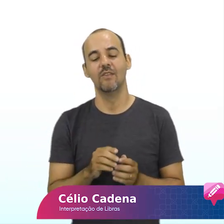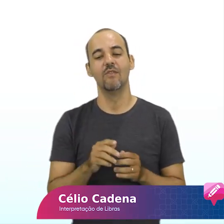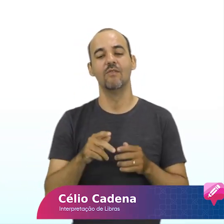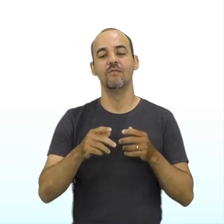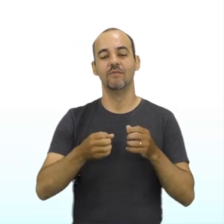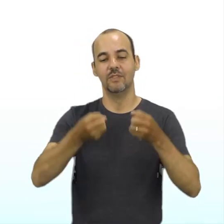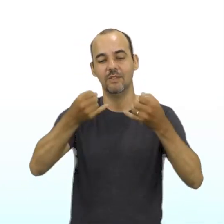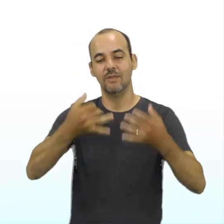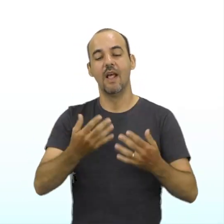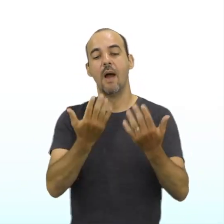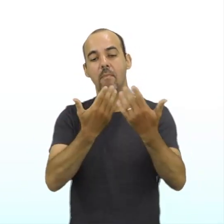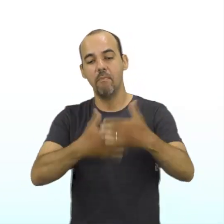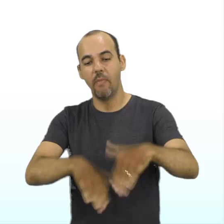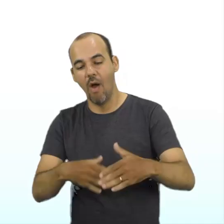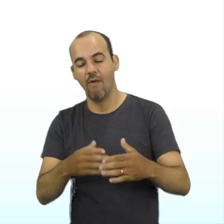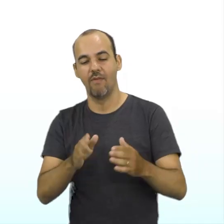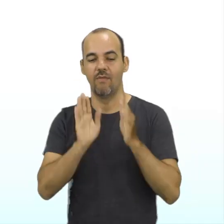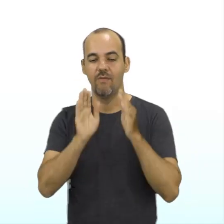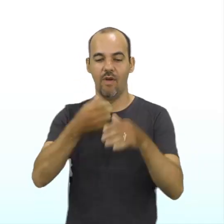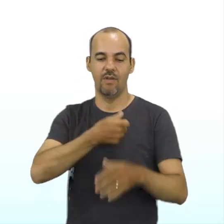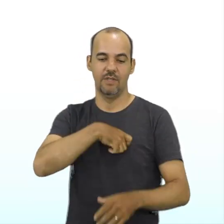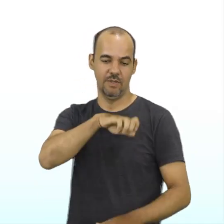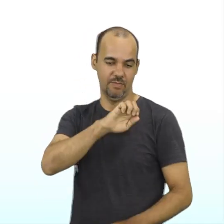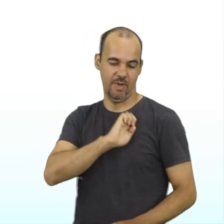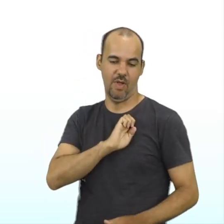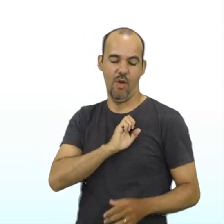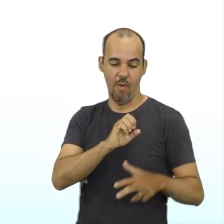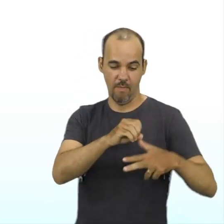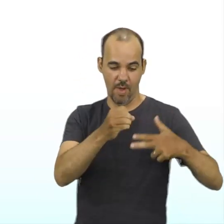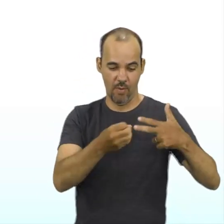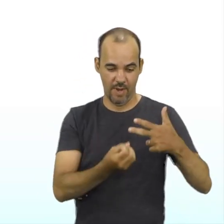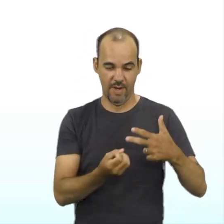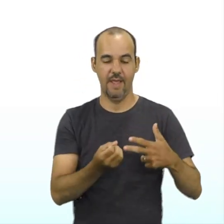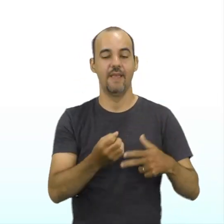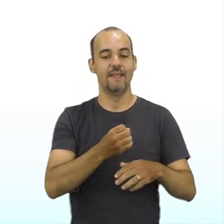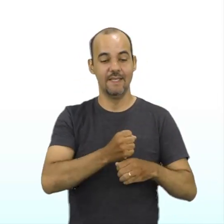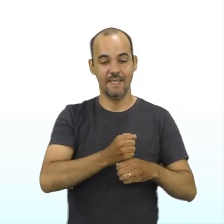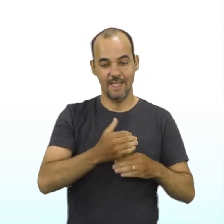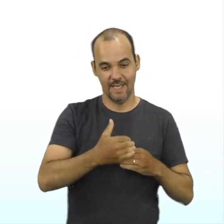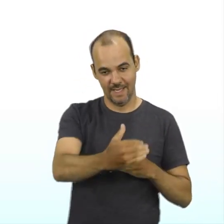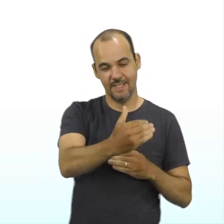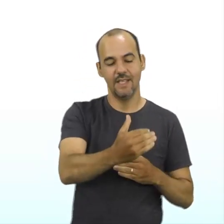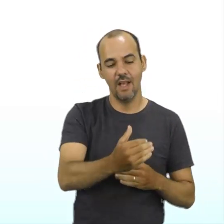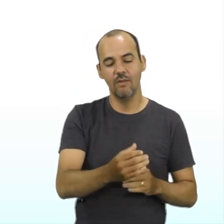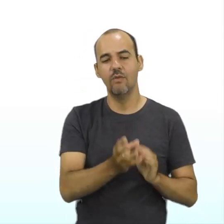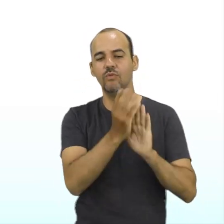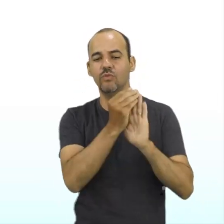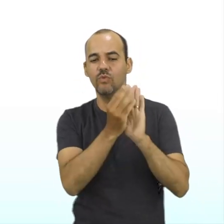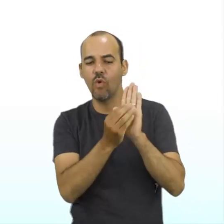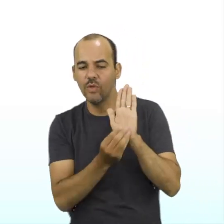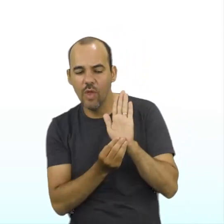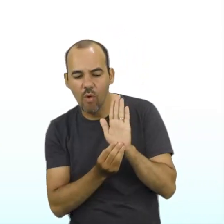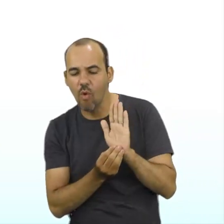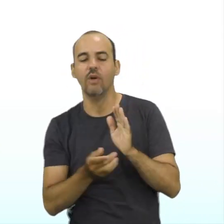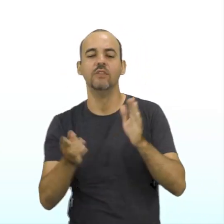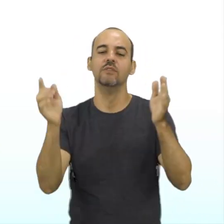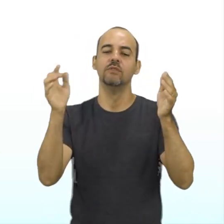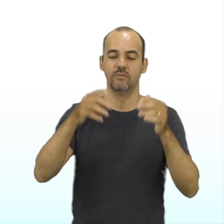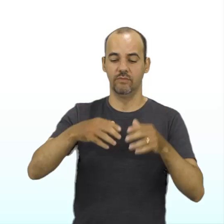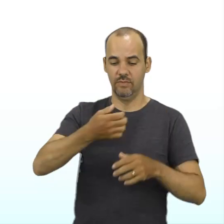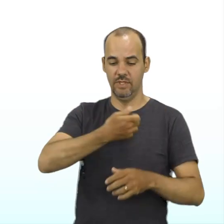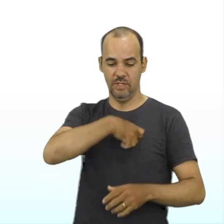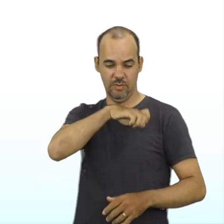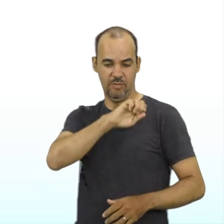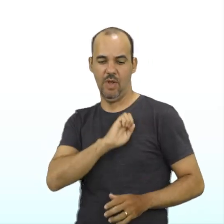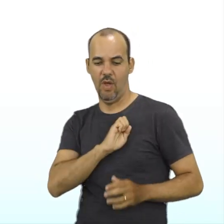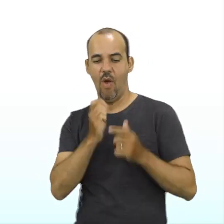de espanhol para o Enem 2024. Como é que a gente vai trabalhar esses conteúdos através da resolução de questões, tá? Dessa prova